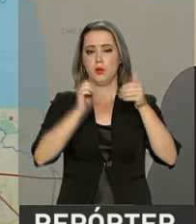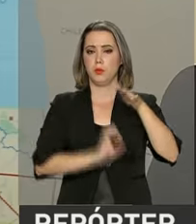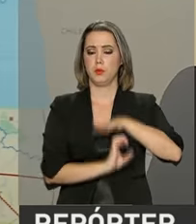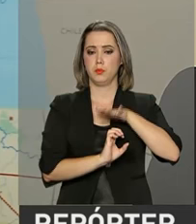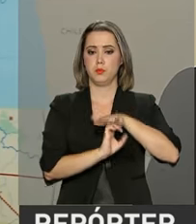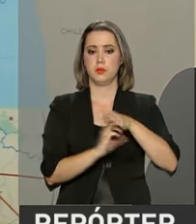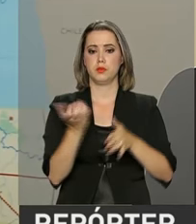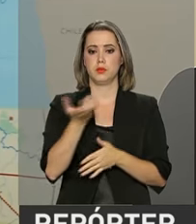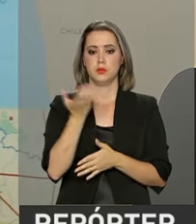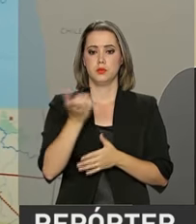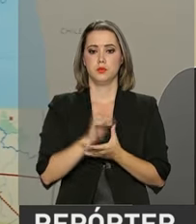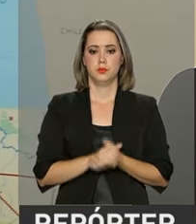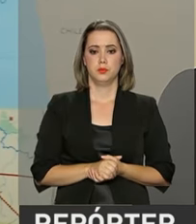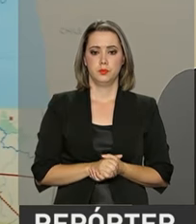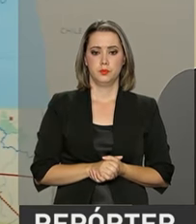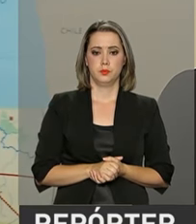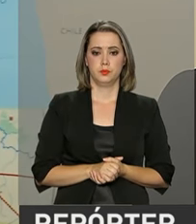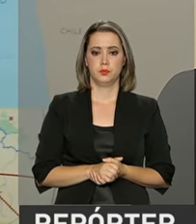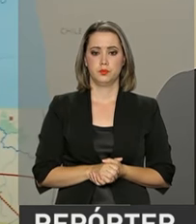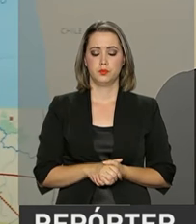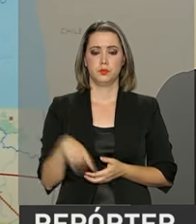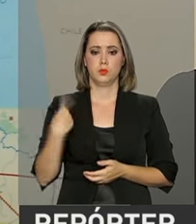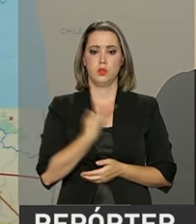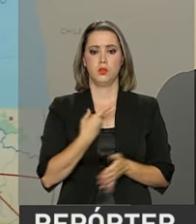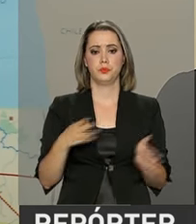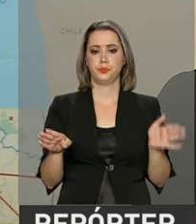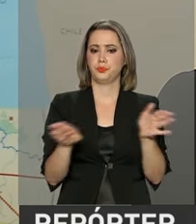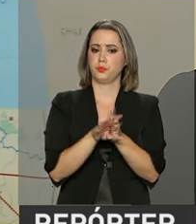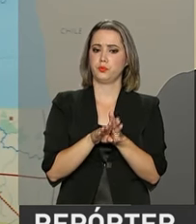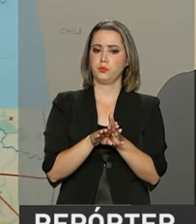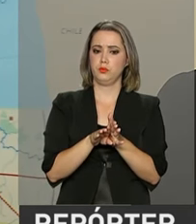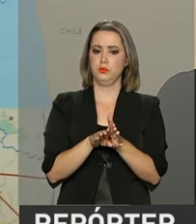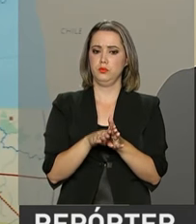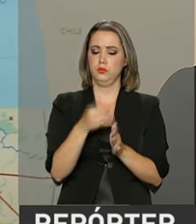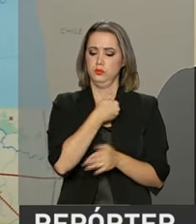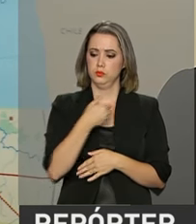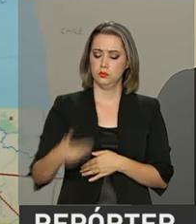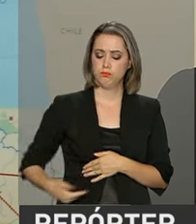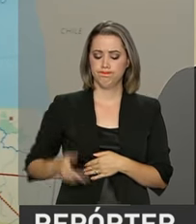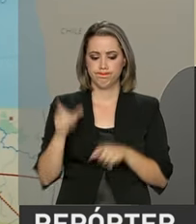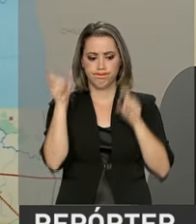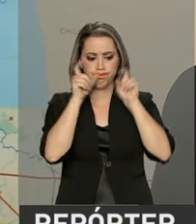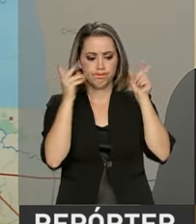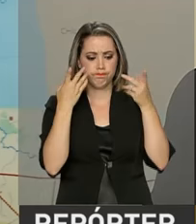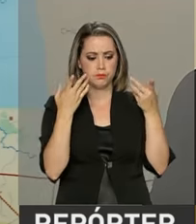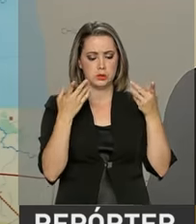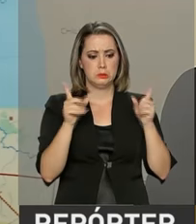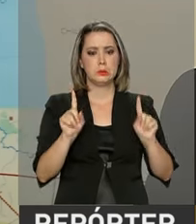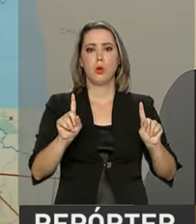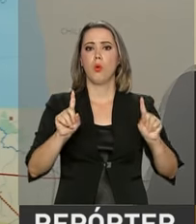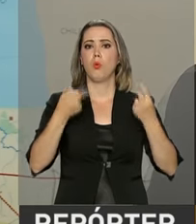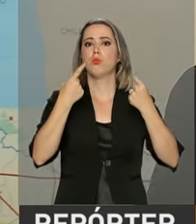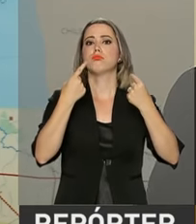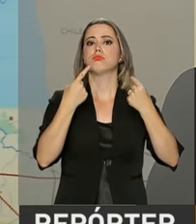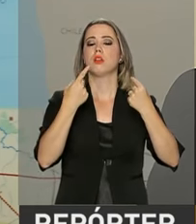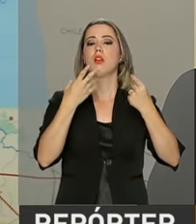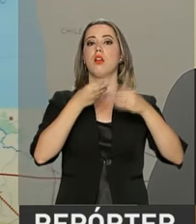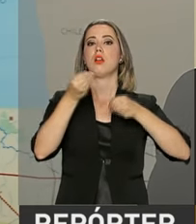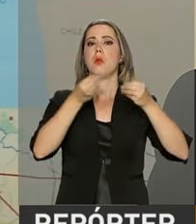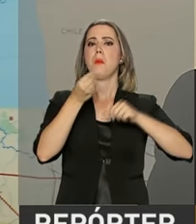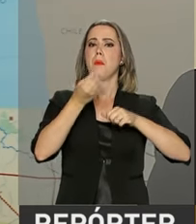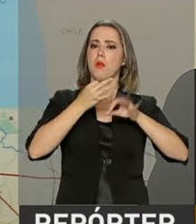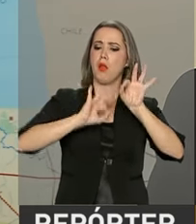quando nós chegamos o governo do presidente temer nós encontramos um cenário bastante desafiador nesses quesitos mas já